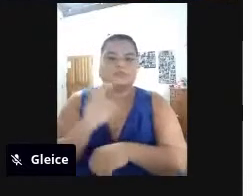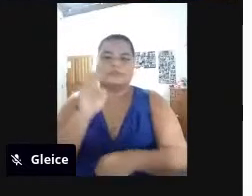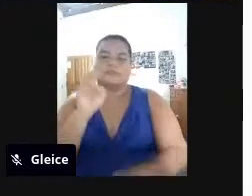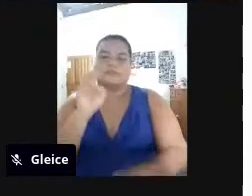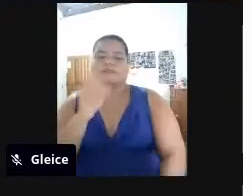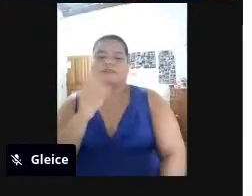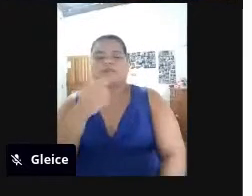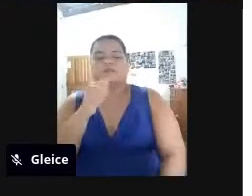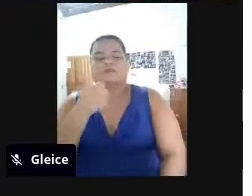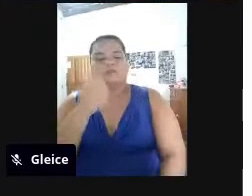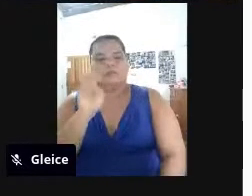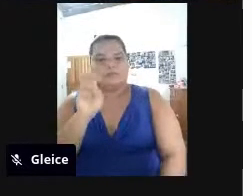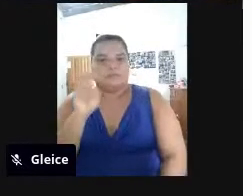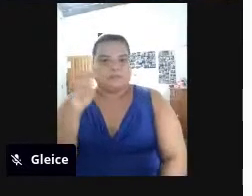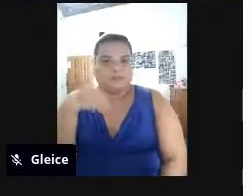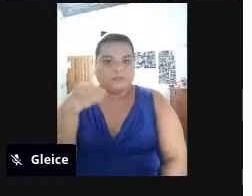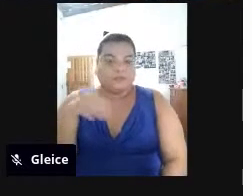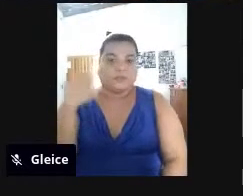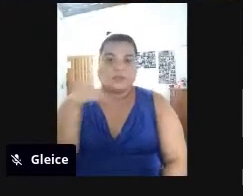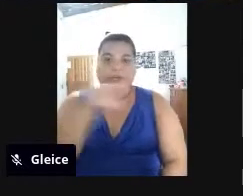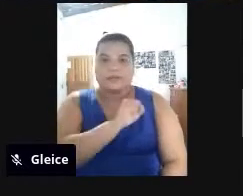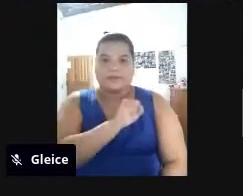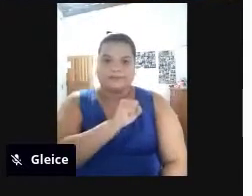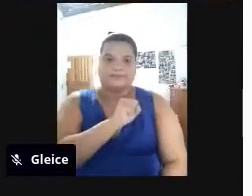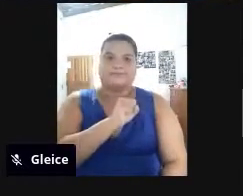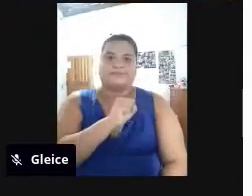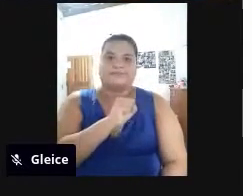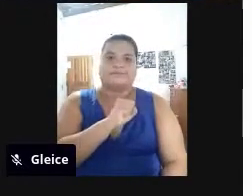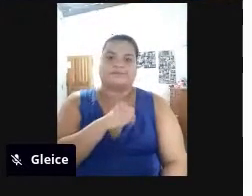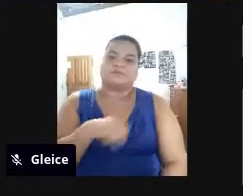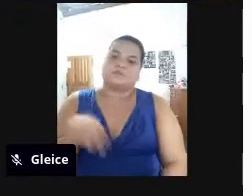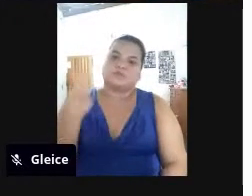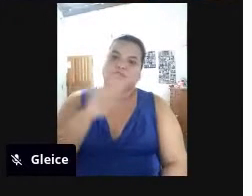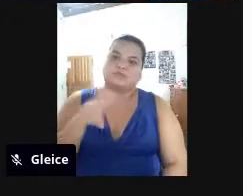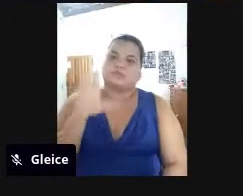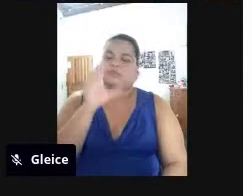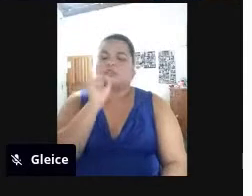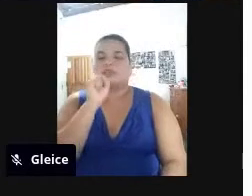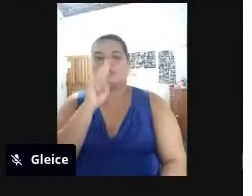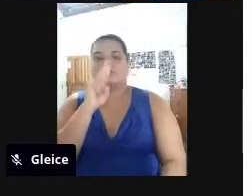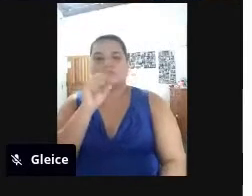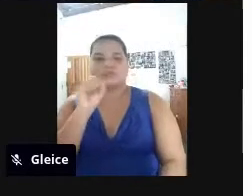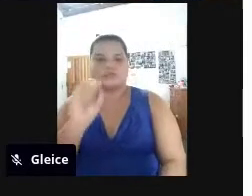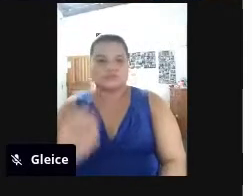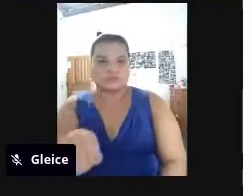com carboidrato. Pode ser um suco de frutas, suco de beterraba,